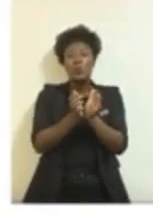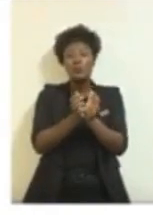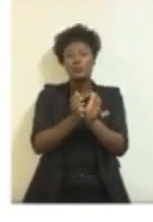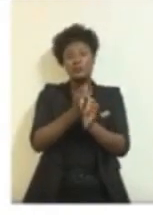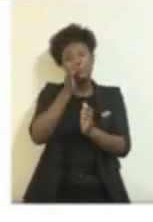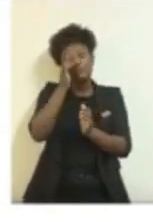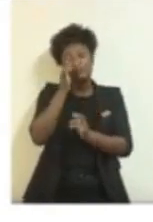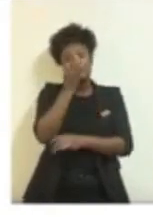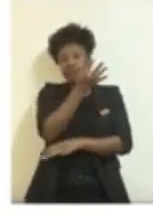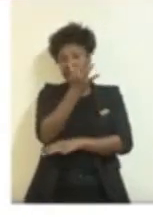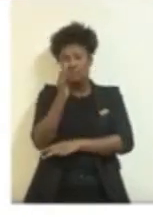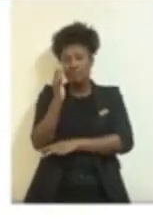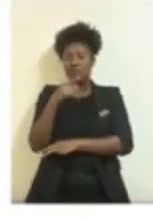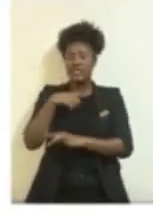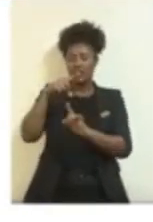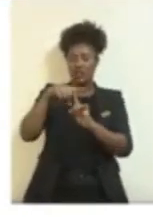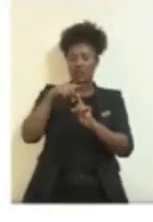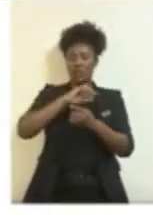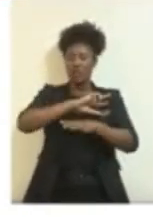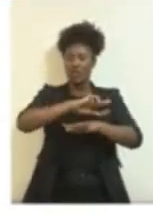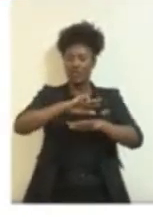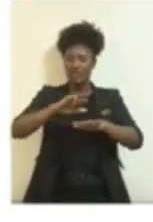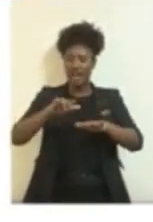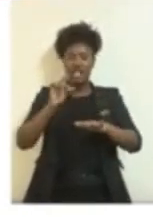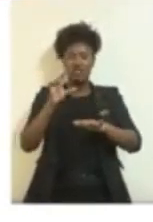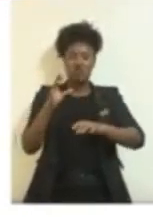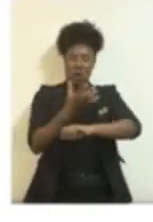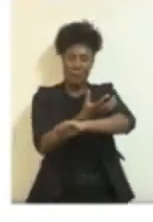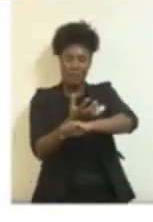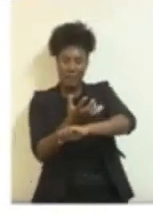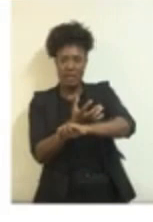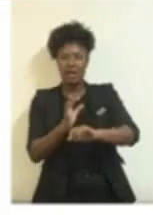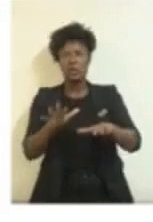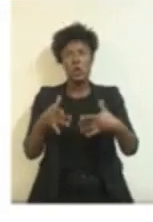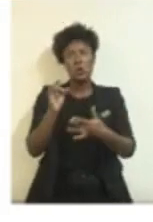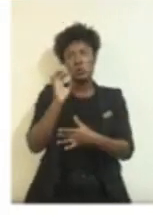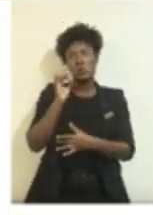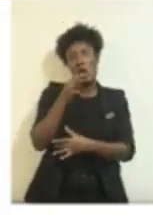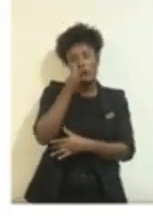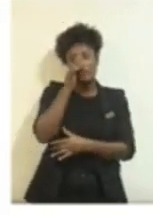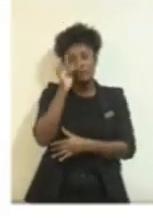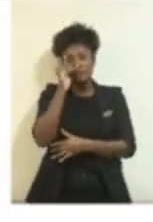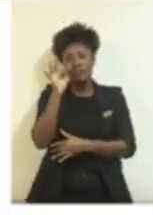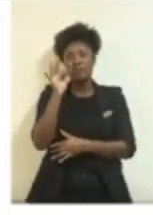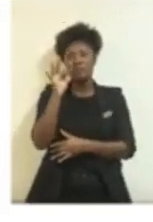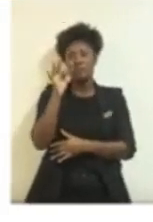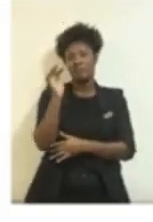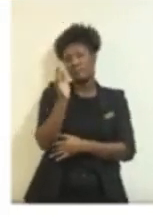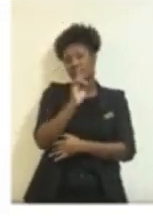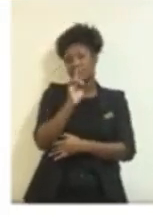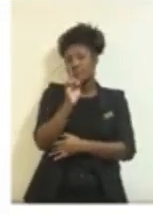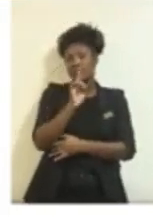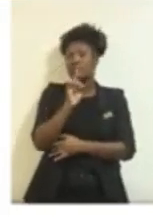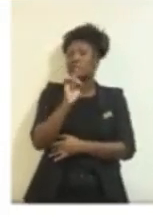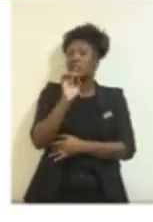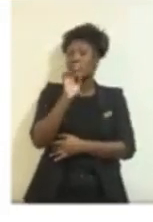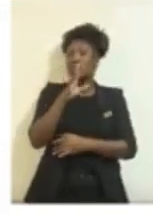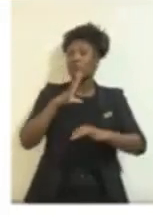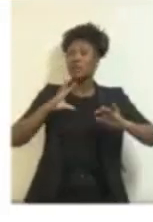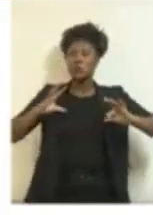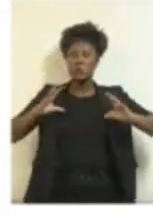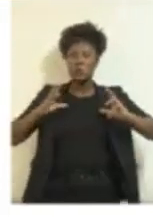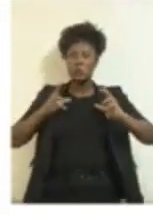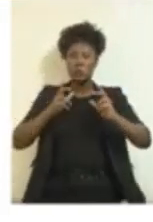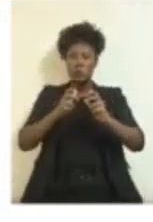sim, não só são plantas, não só são capins, né? Capim tem a dificuldade de identificação para muita gente, mas